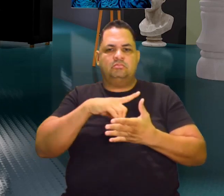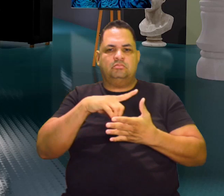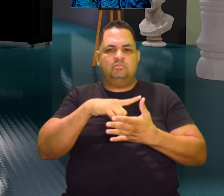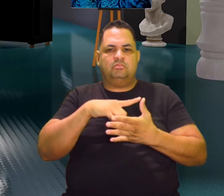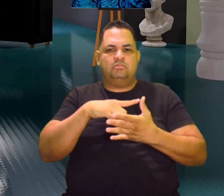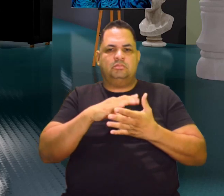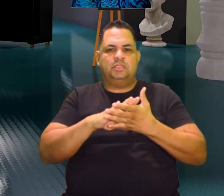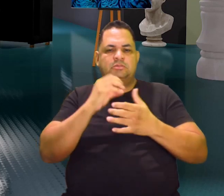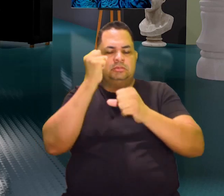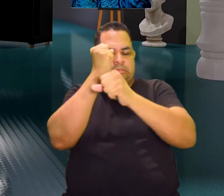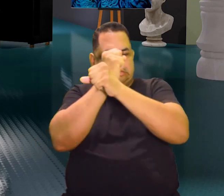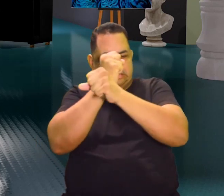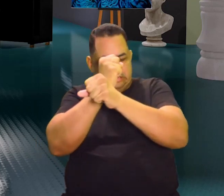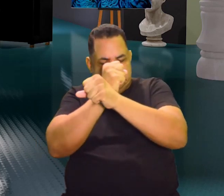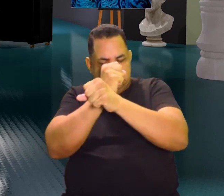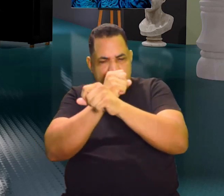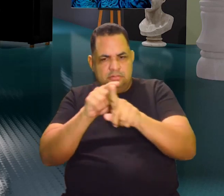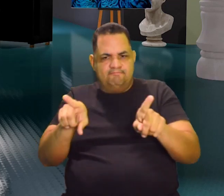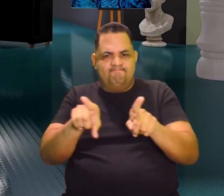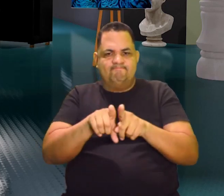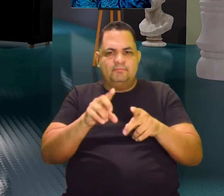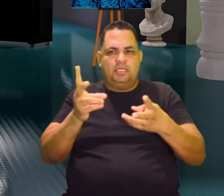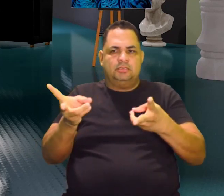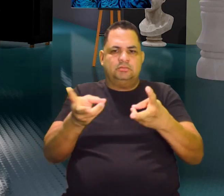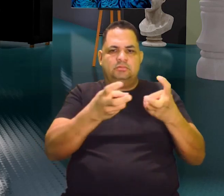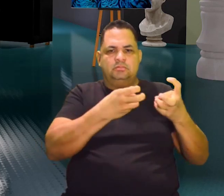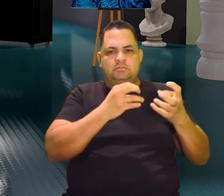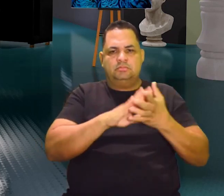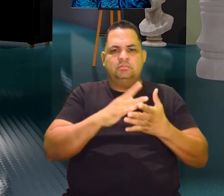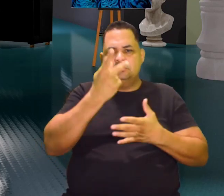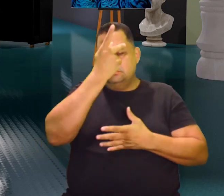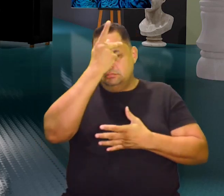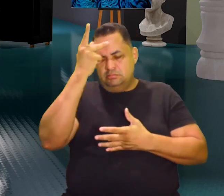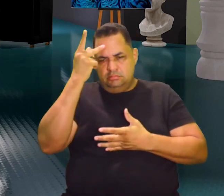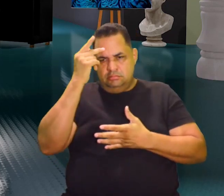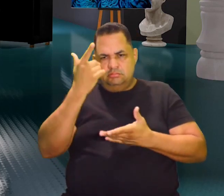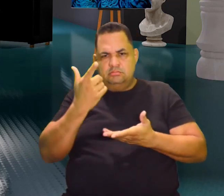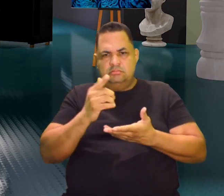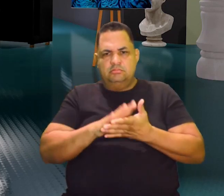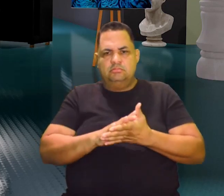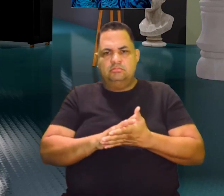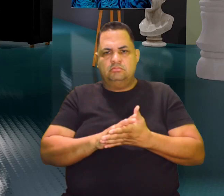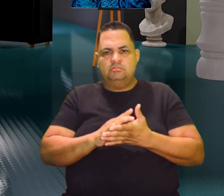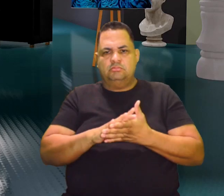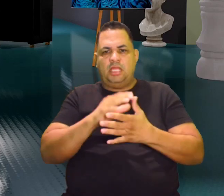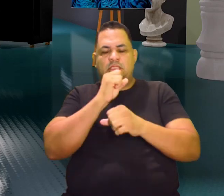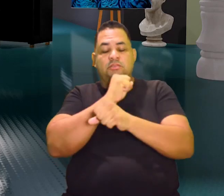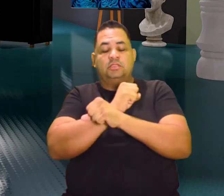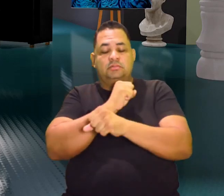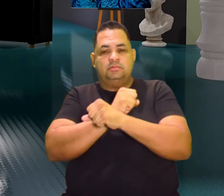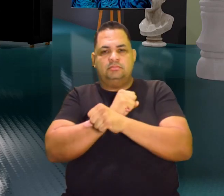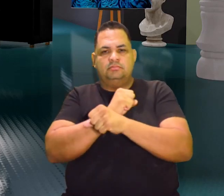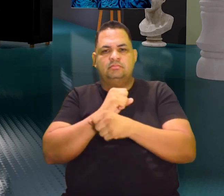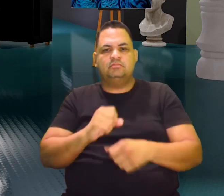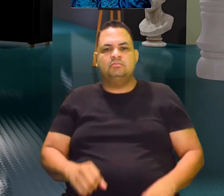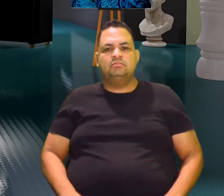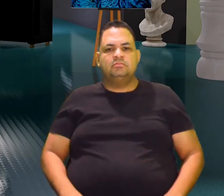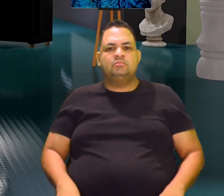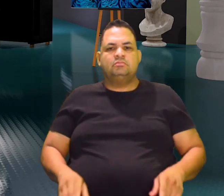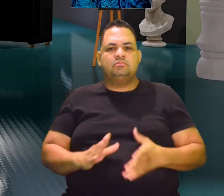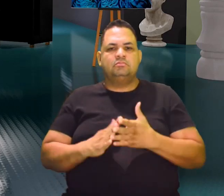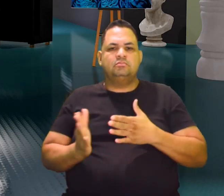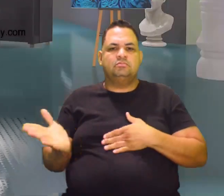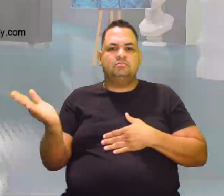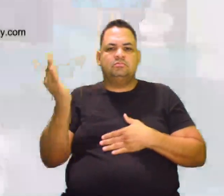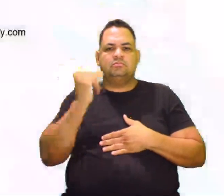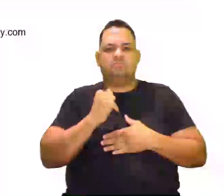desumano, né? A exploração das pessoas, exploração daqueles que eram escravizados, certo? Então vamos lá, vamos